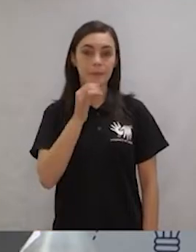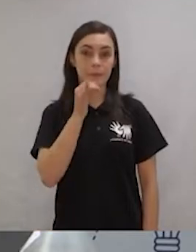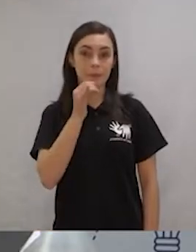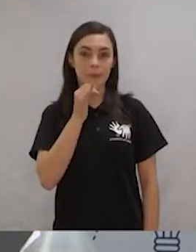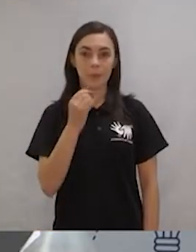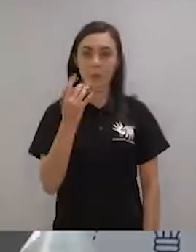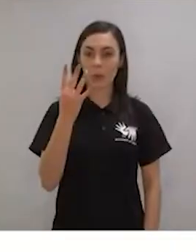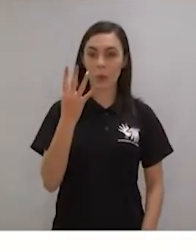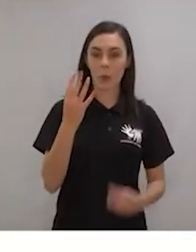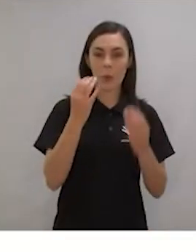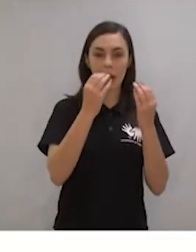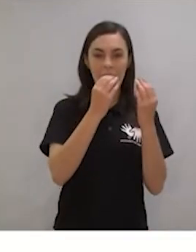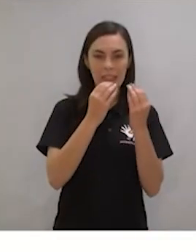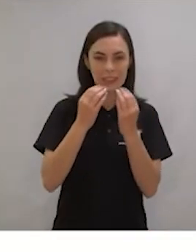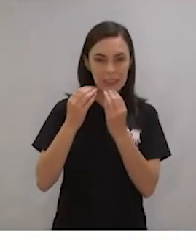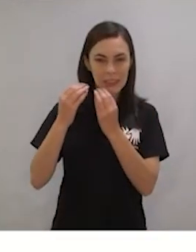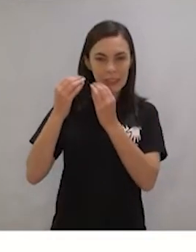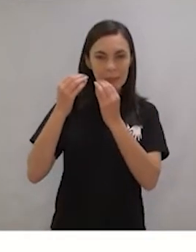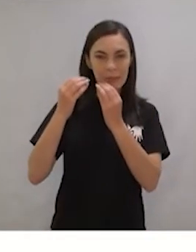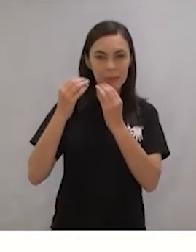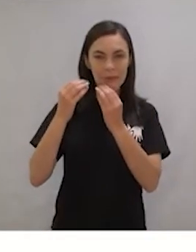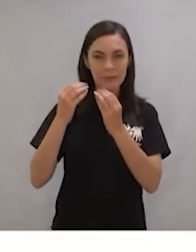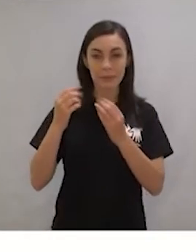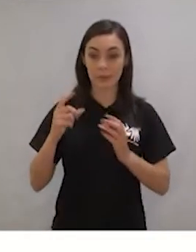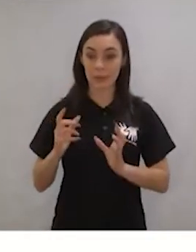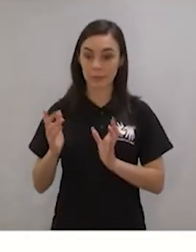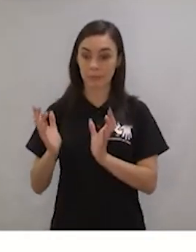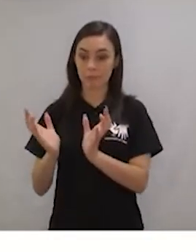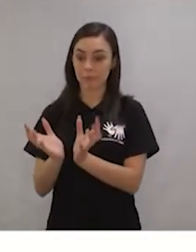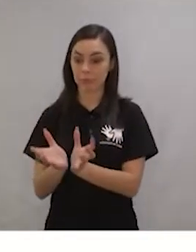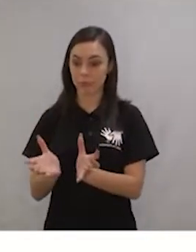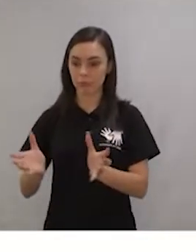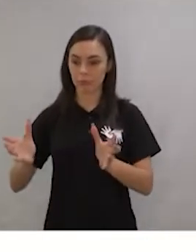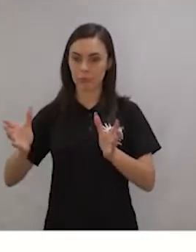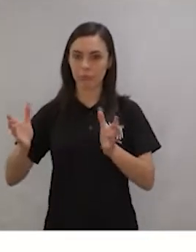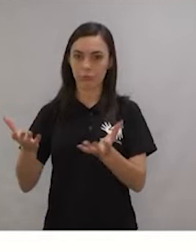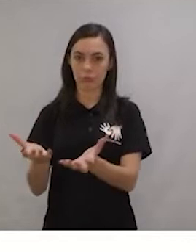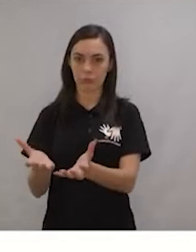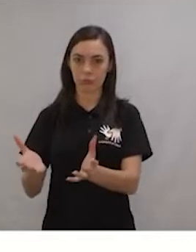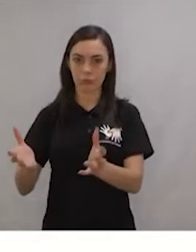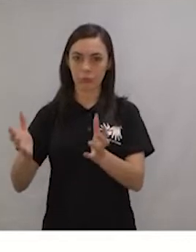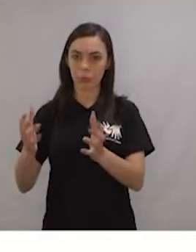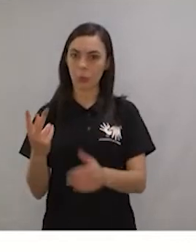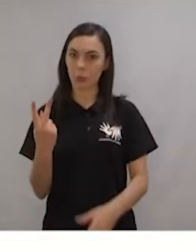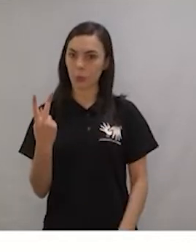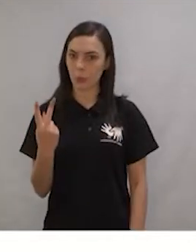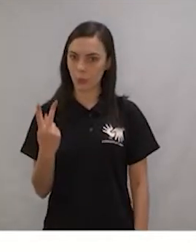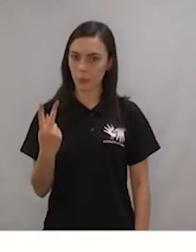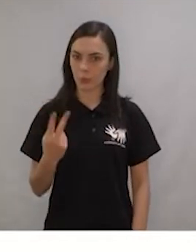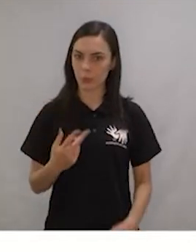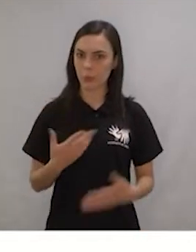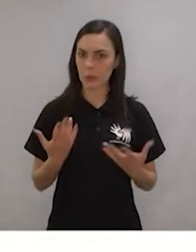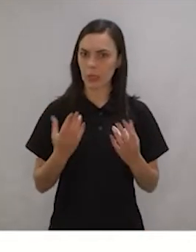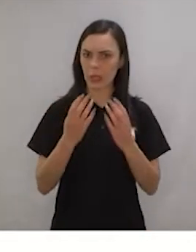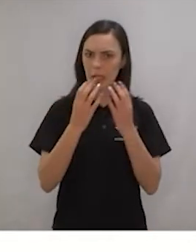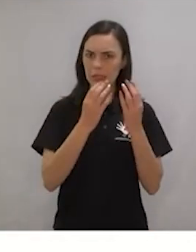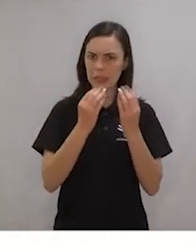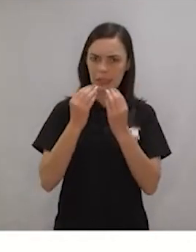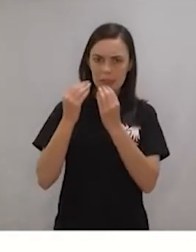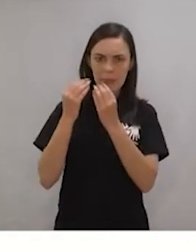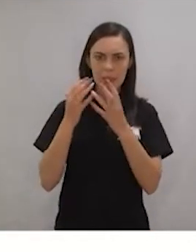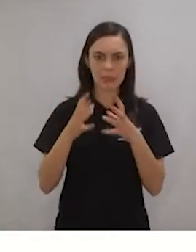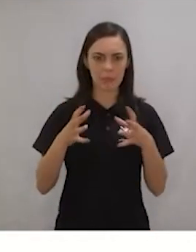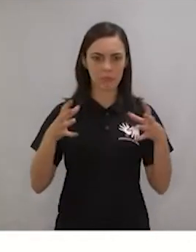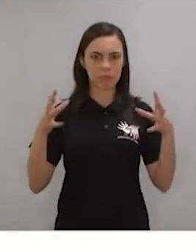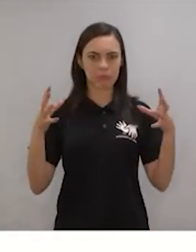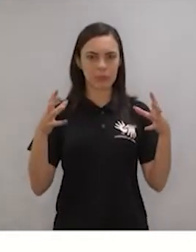4 melancias em 2 cestos. Nossa, melancia grande. Então, eu tenho